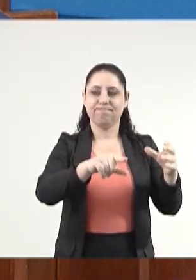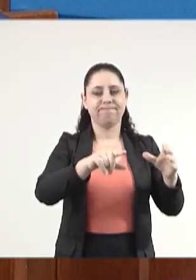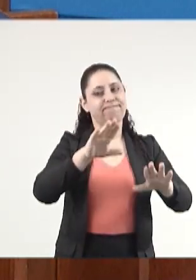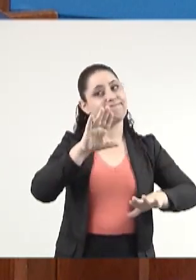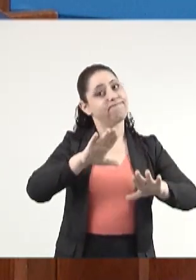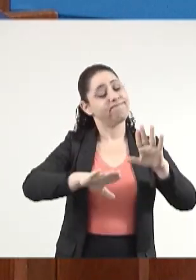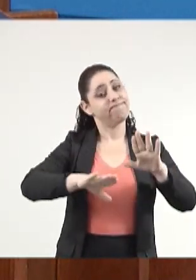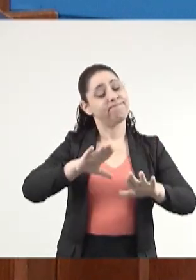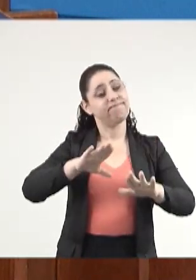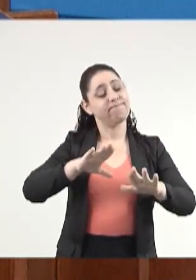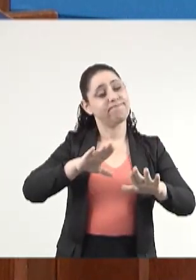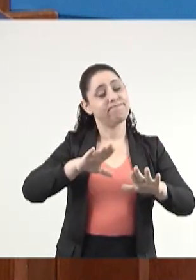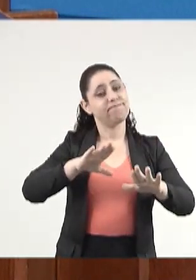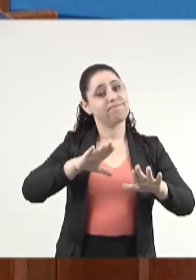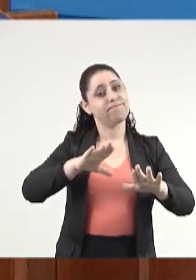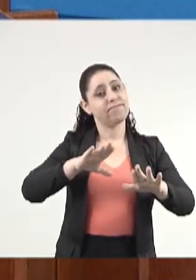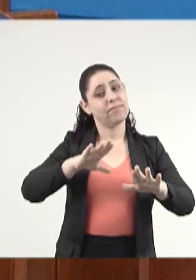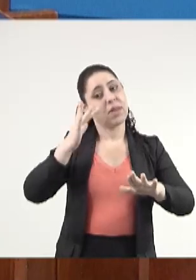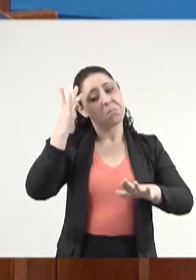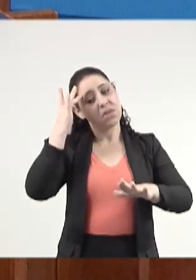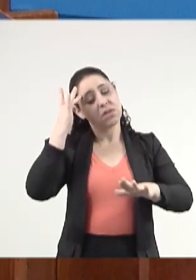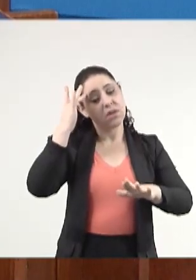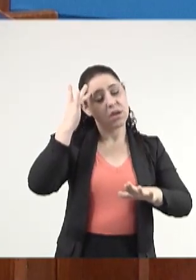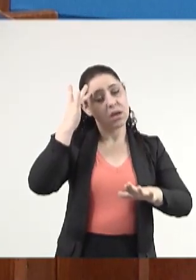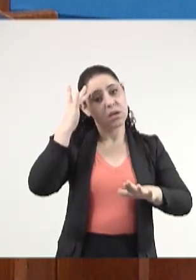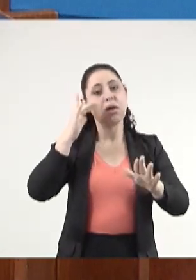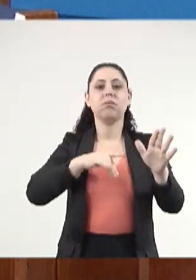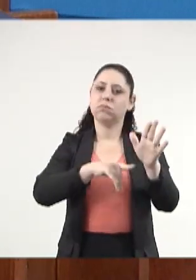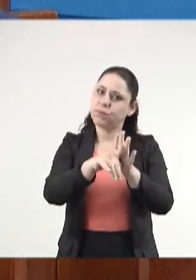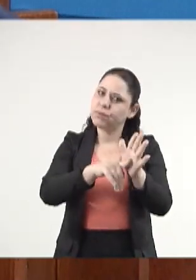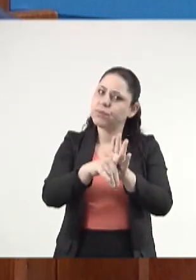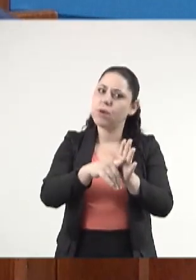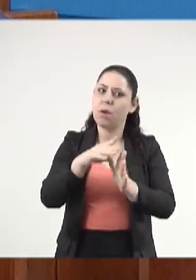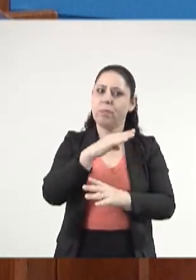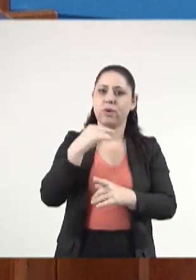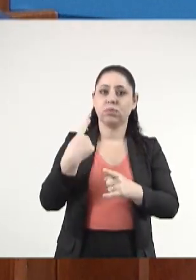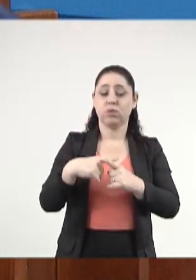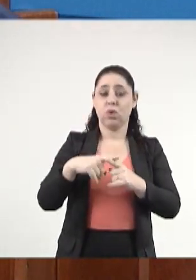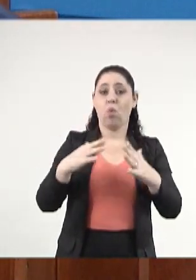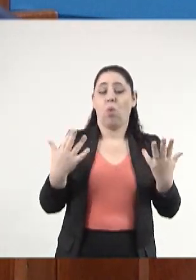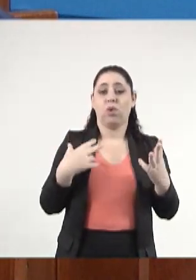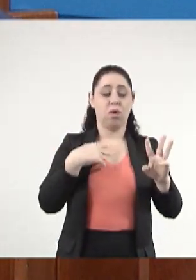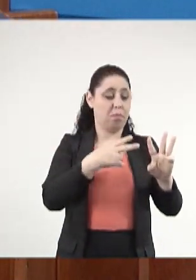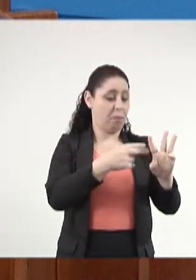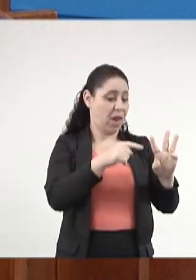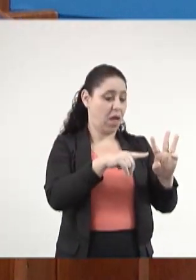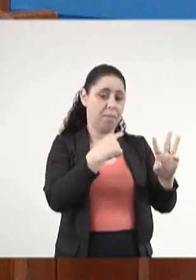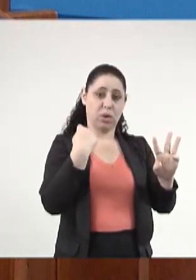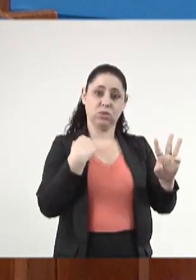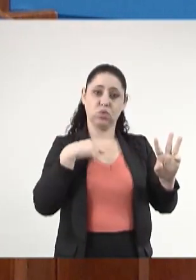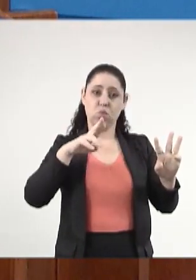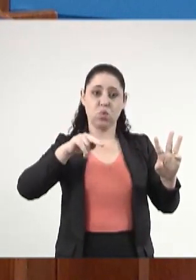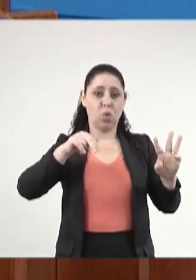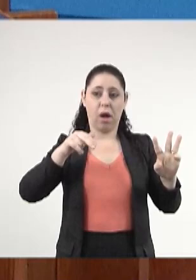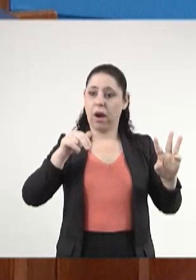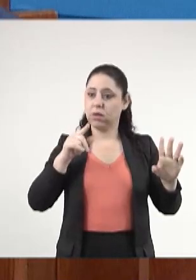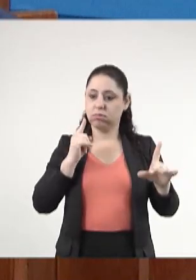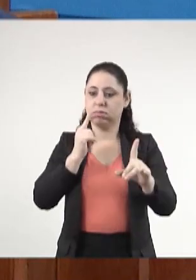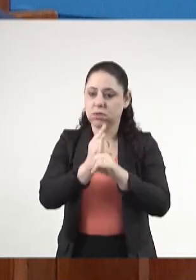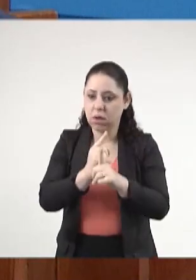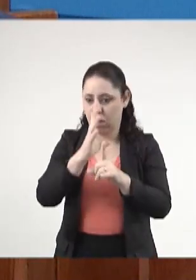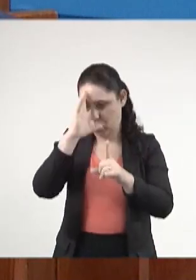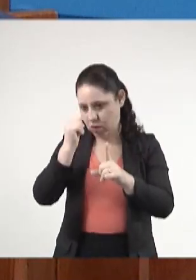esse assassinato tem que ser investigado, até porque, quando morre um indígena, a gente nunca chega a